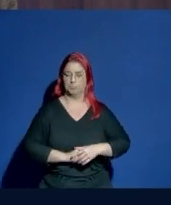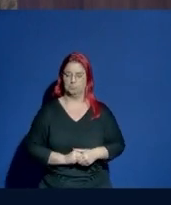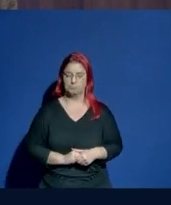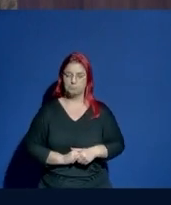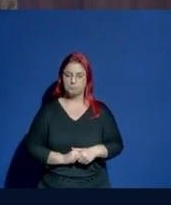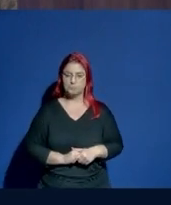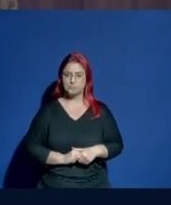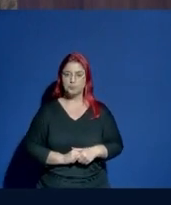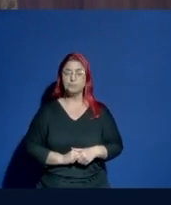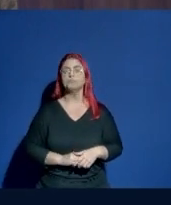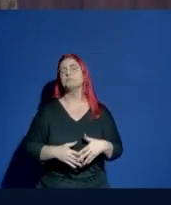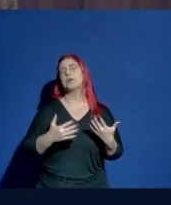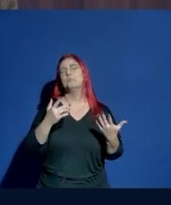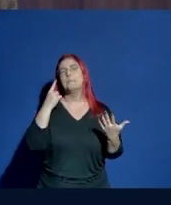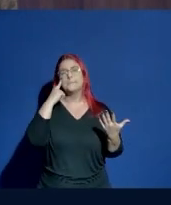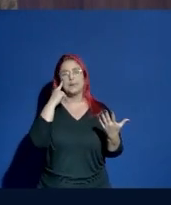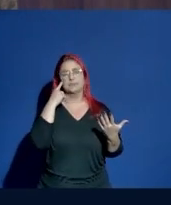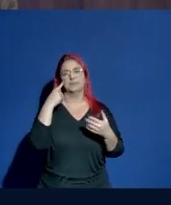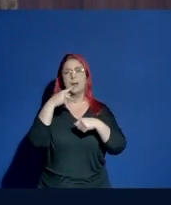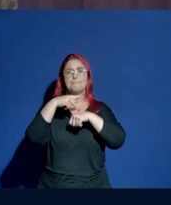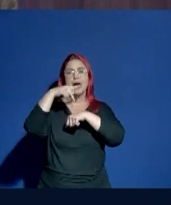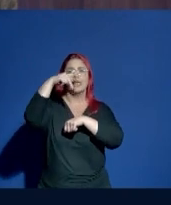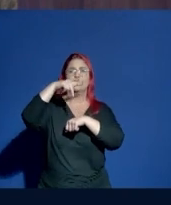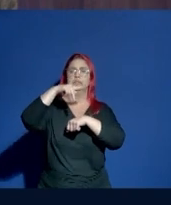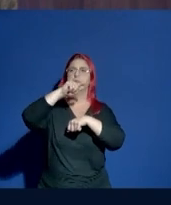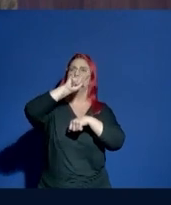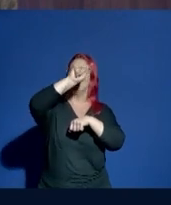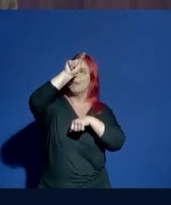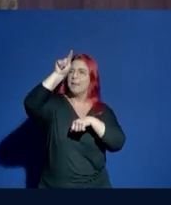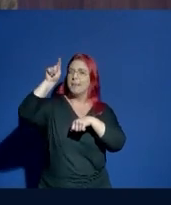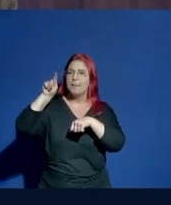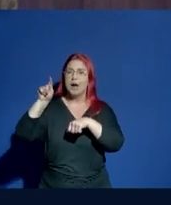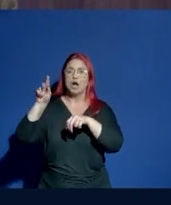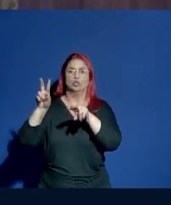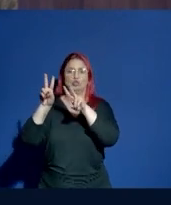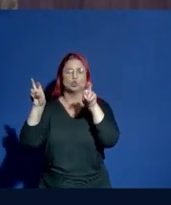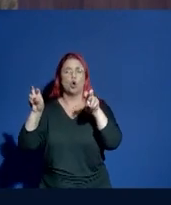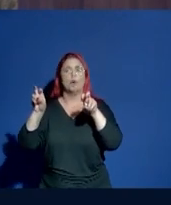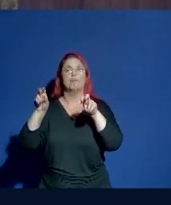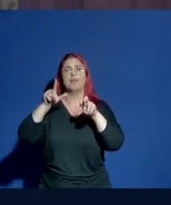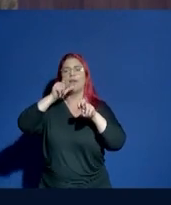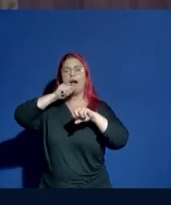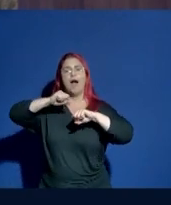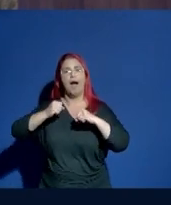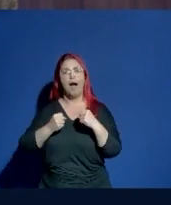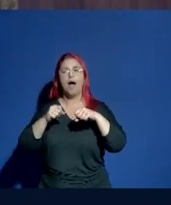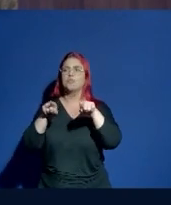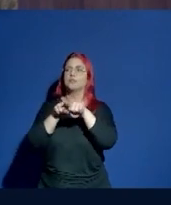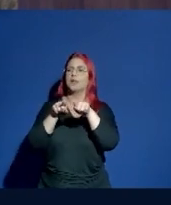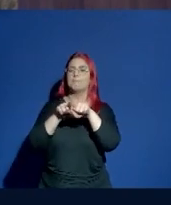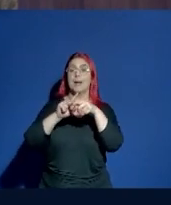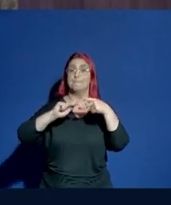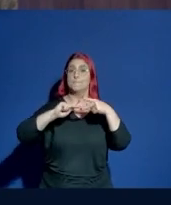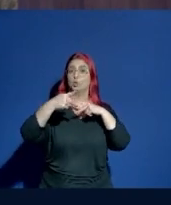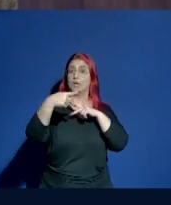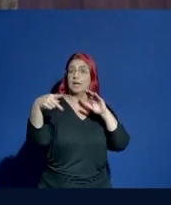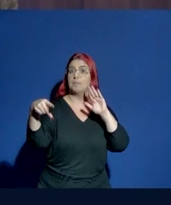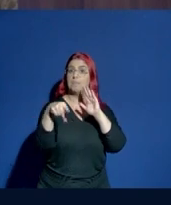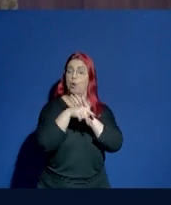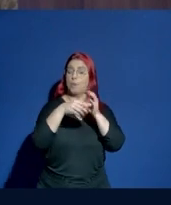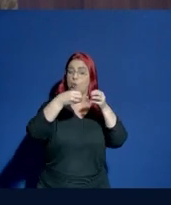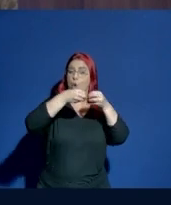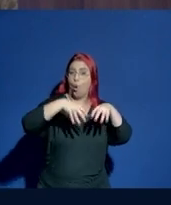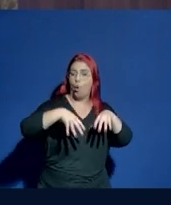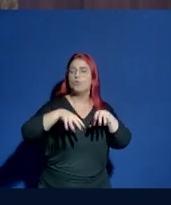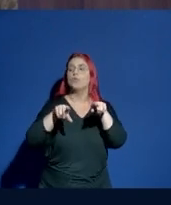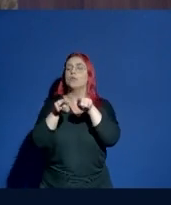todos os países importantes da produção avícola de proteína, ovos, frango, no